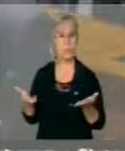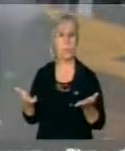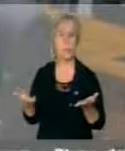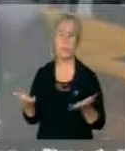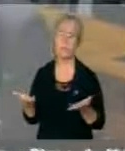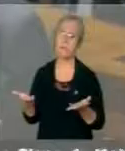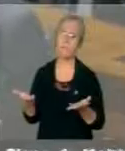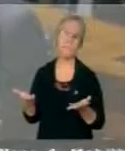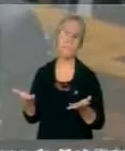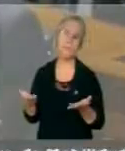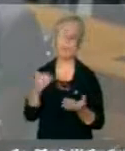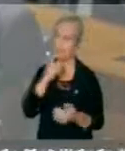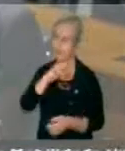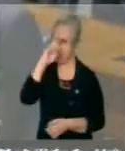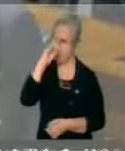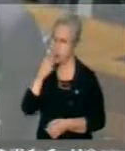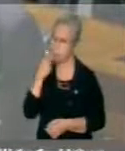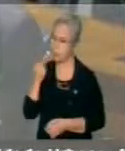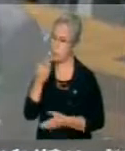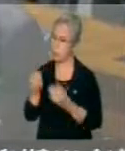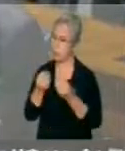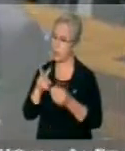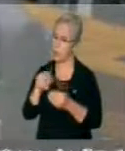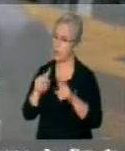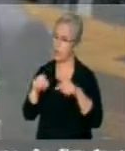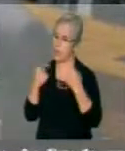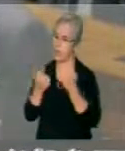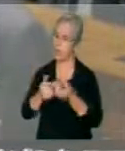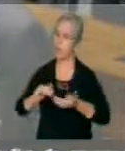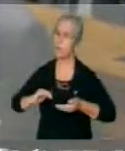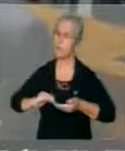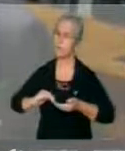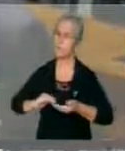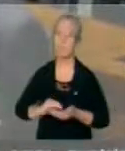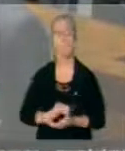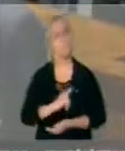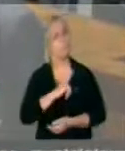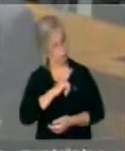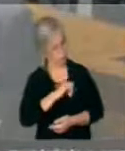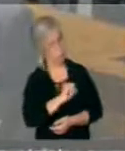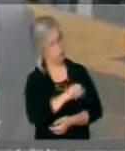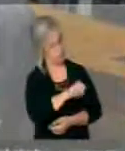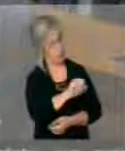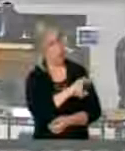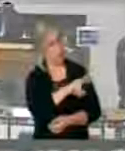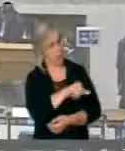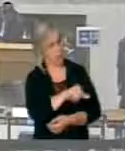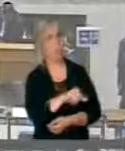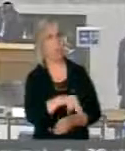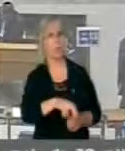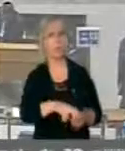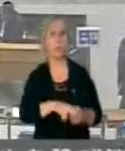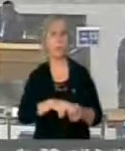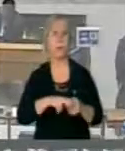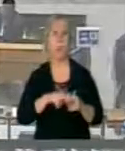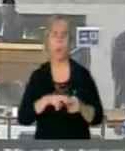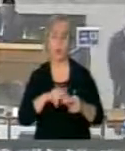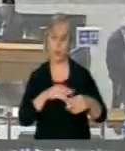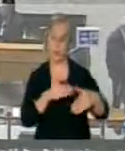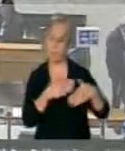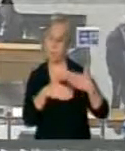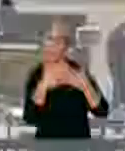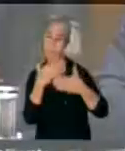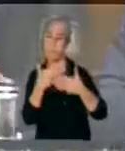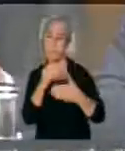Excelência colocou sobre o andamento da reunião do Congresso Nacional. Teremos, porque na medida em que evolua a